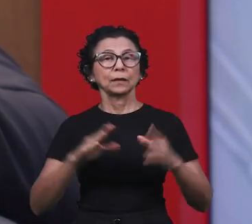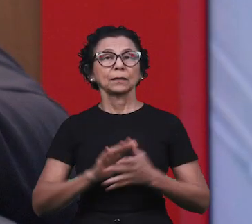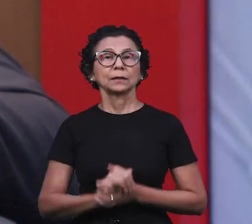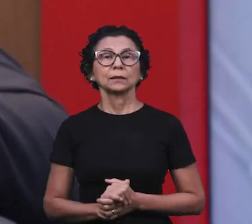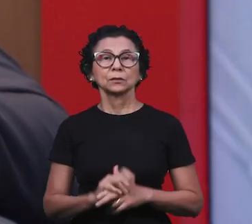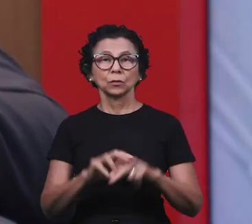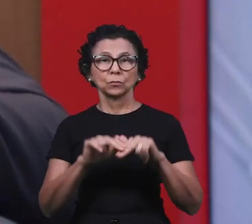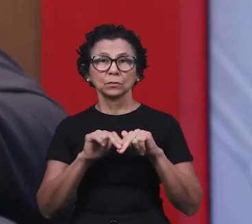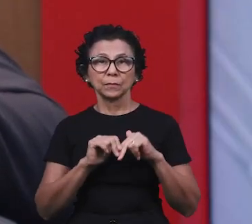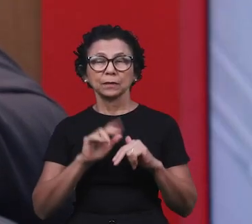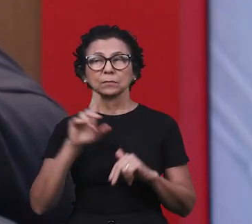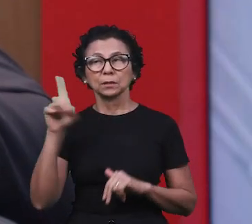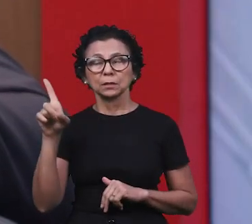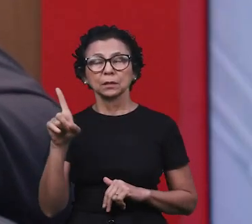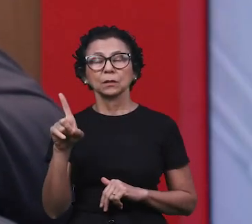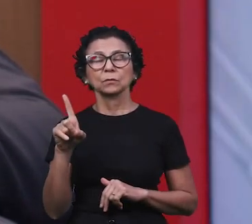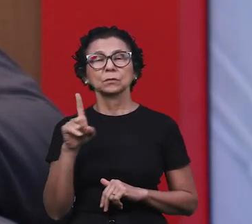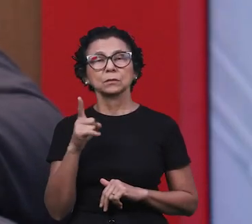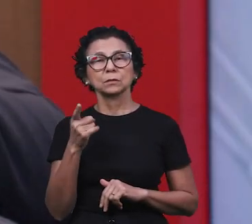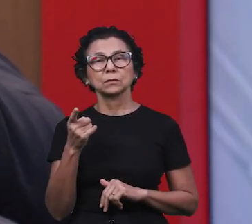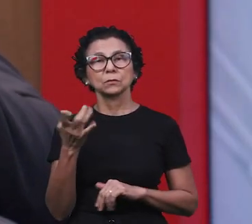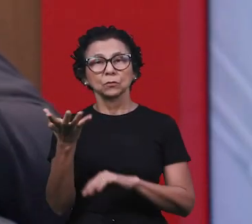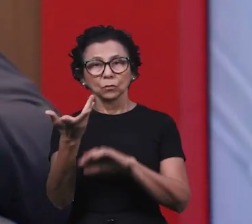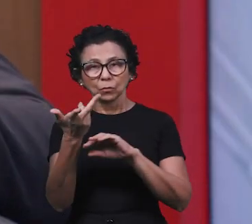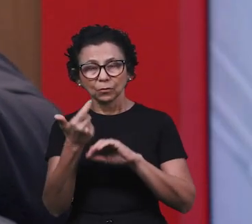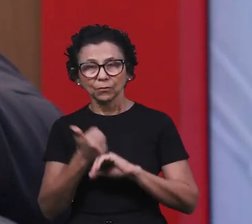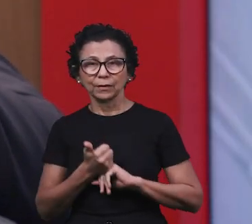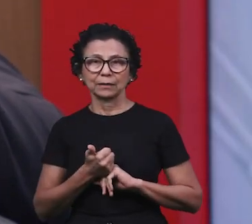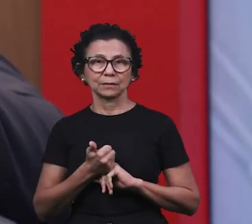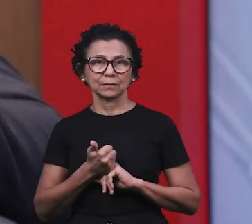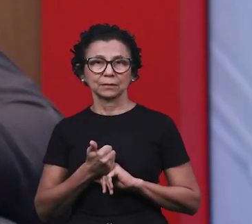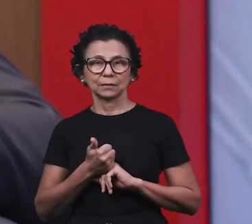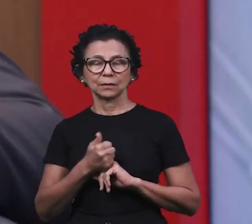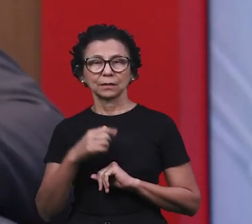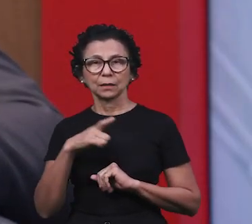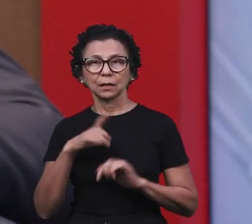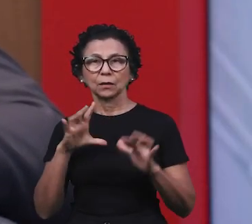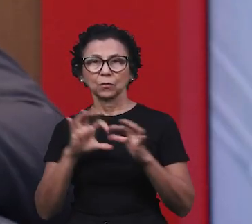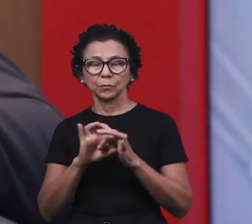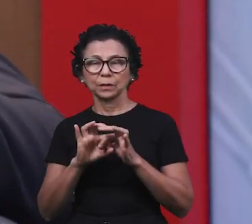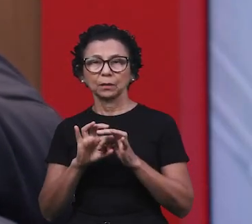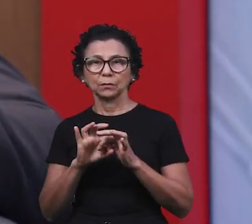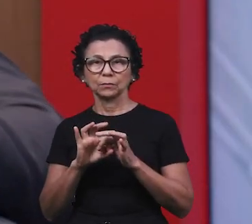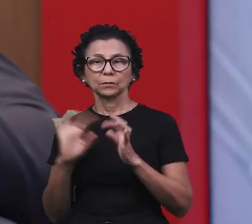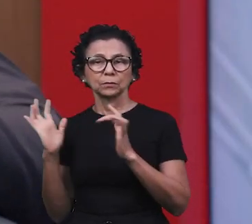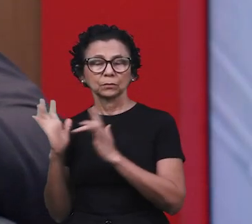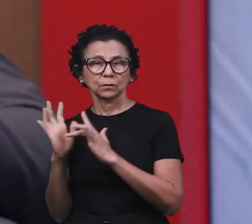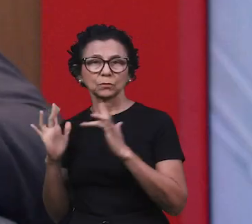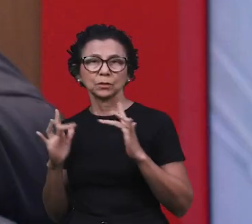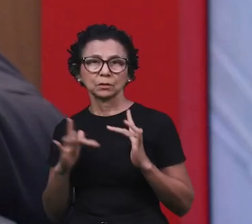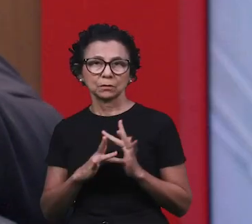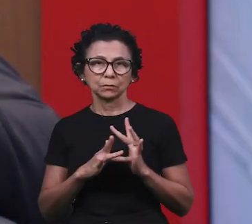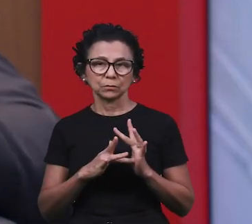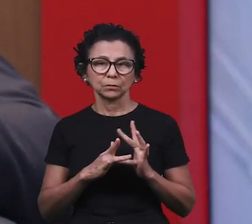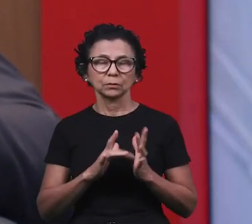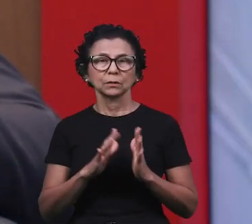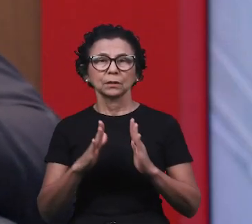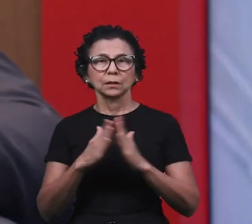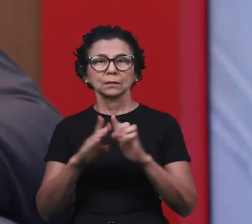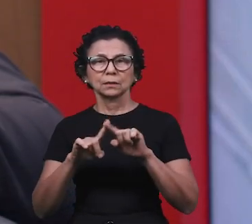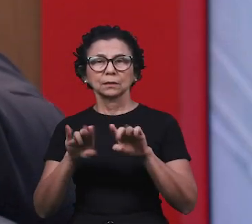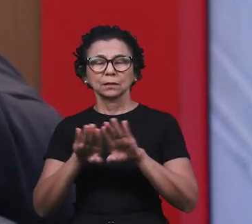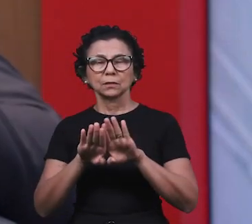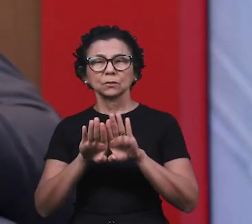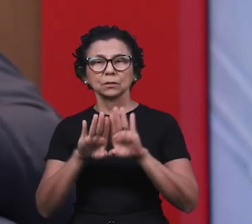atrair você. Atrair você para quem? Para uma comunhão com Jesus. Os nossos templos estão abertos, os cultos estão